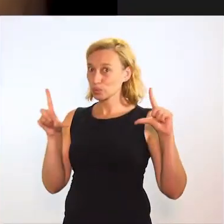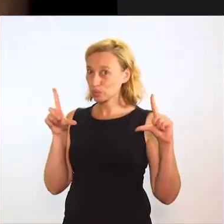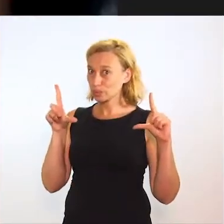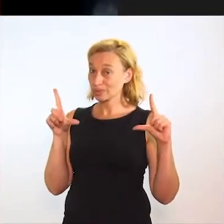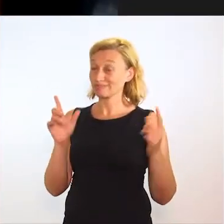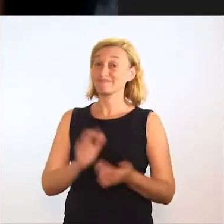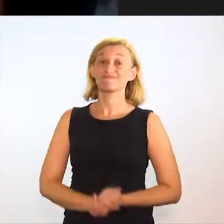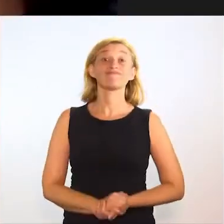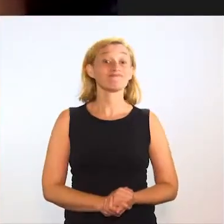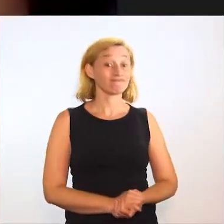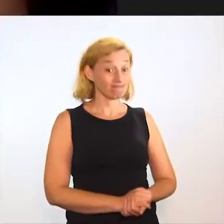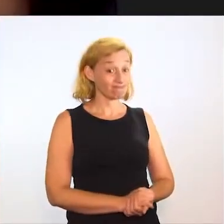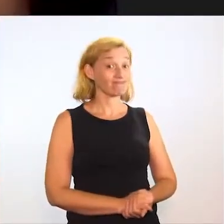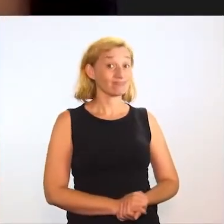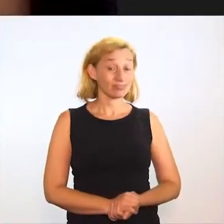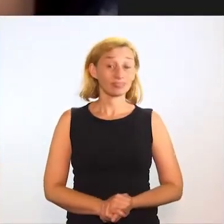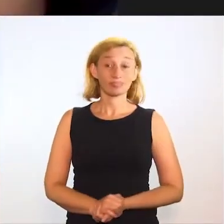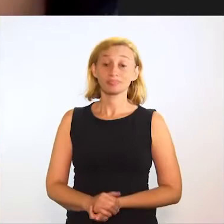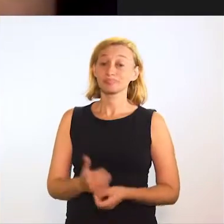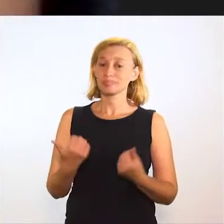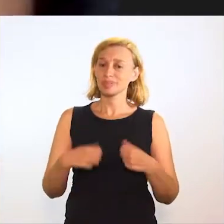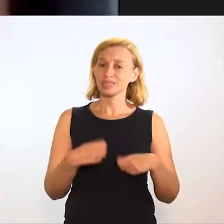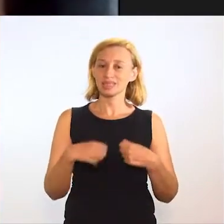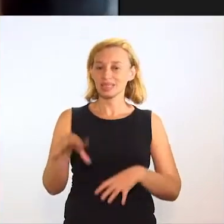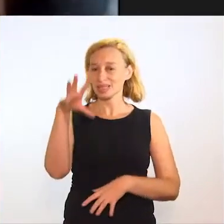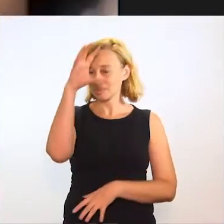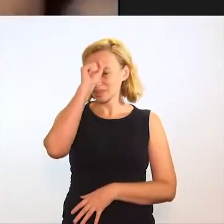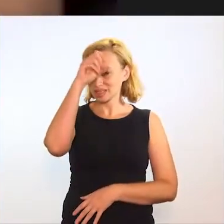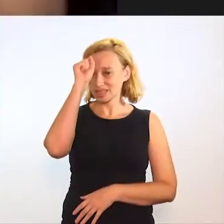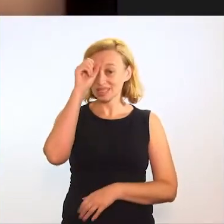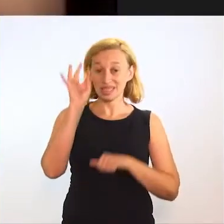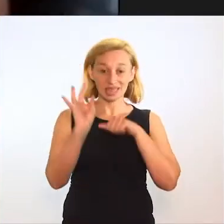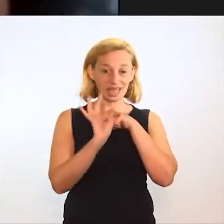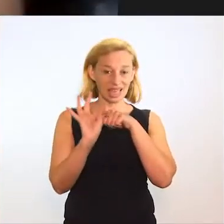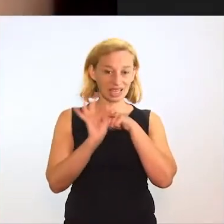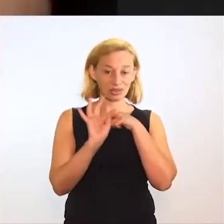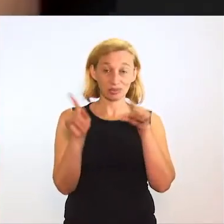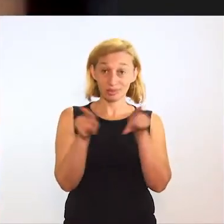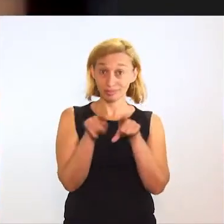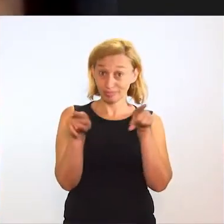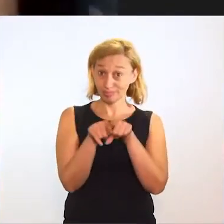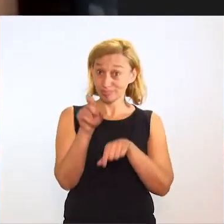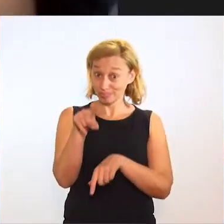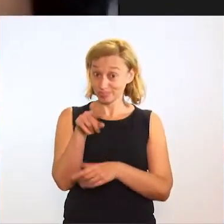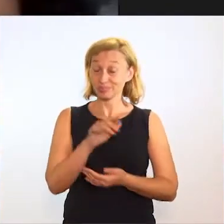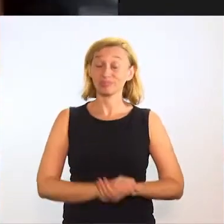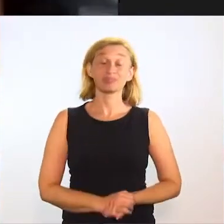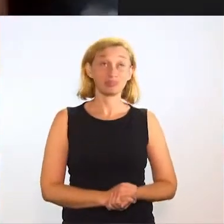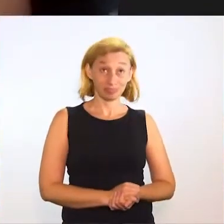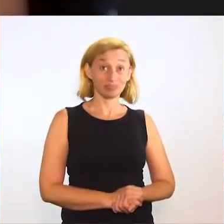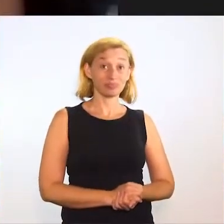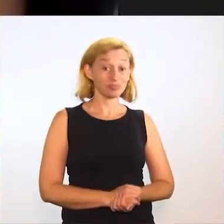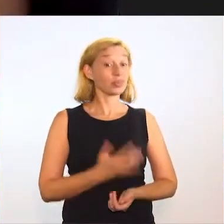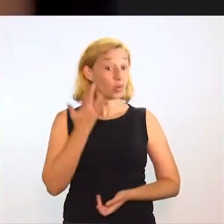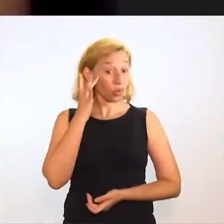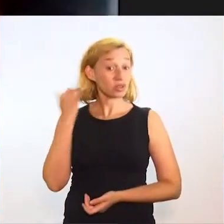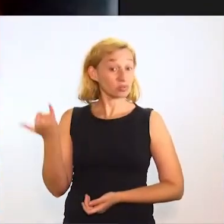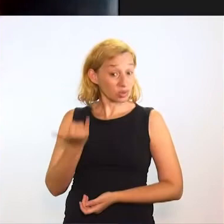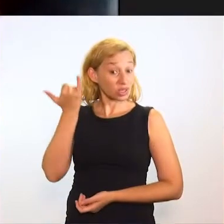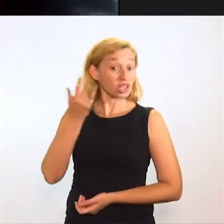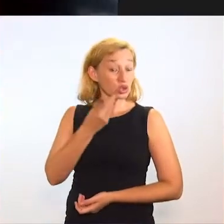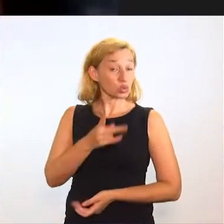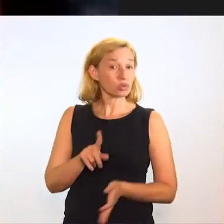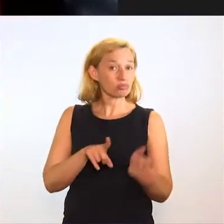Voltei com a imagem. A gente tem que aprender a ser técnico também, né? Então, eu